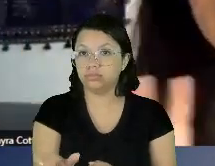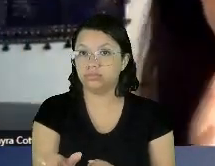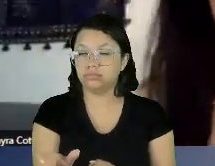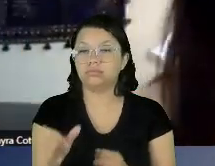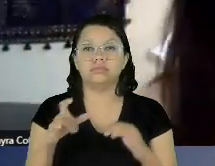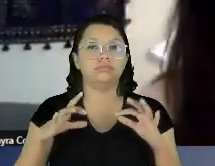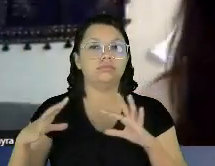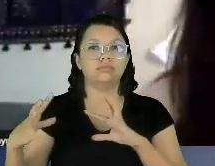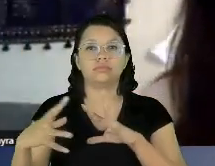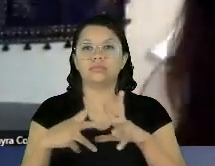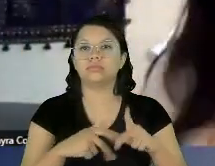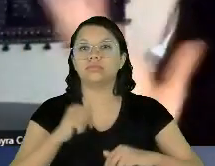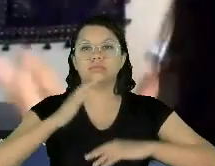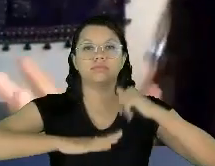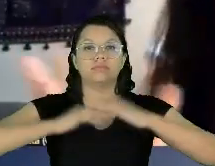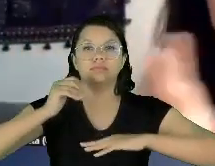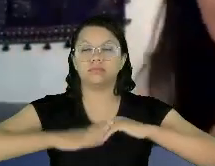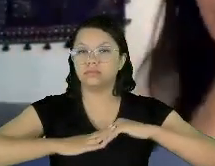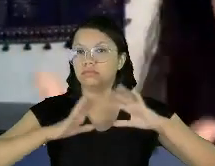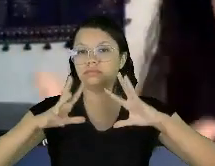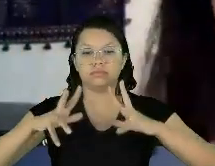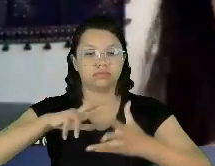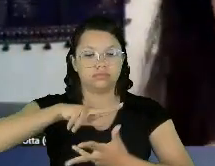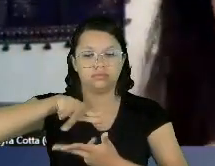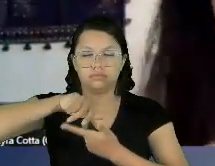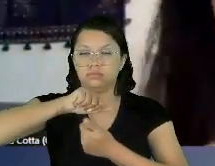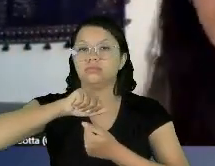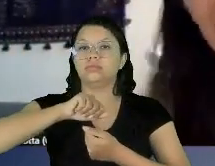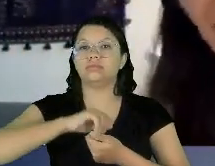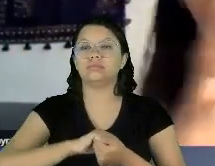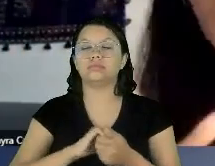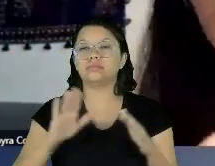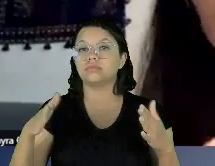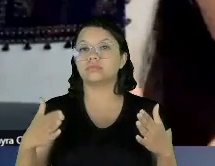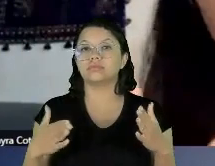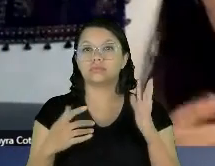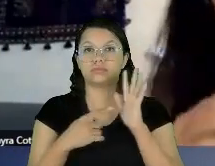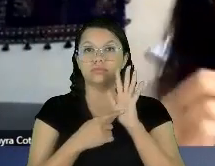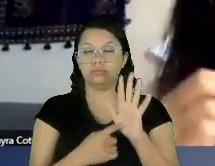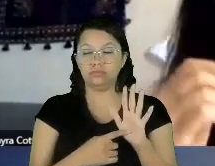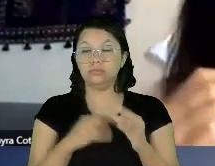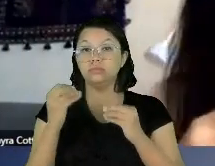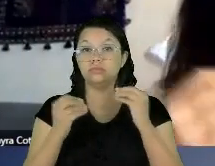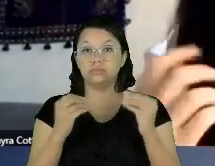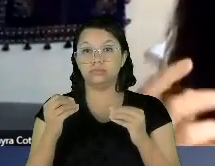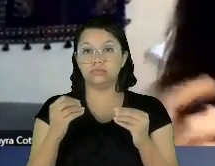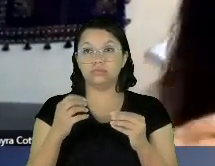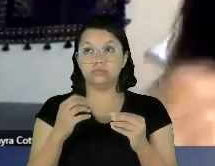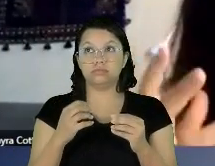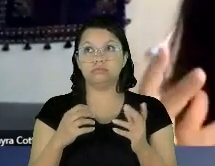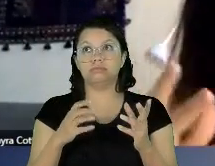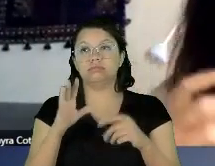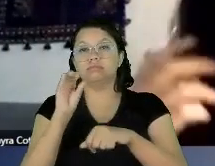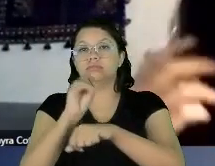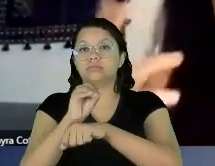magistrado. E aqui eu acho, e de todos os profissionais, de todo mundo, né? Então, ela aparece na forma como